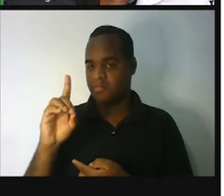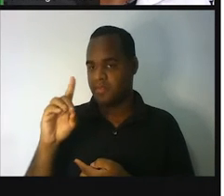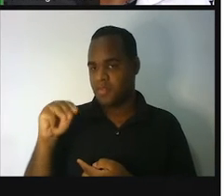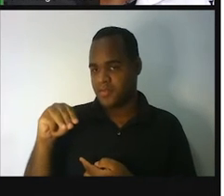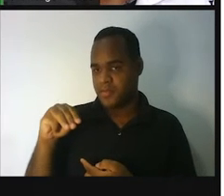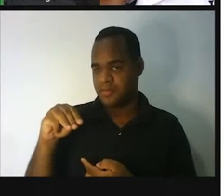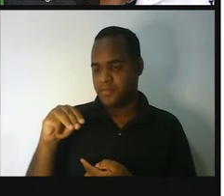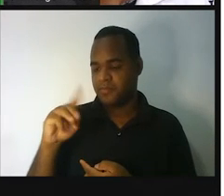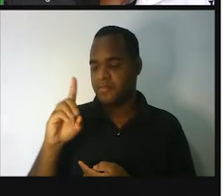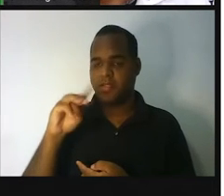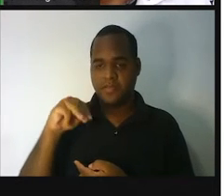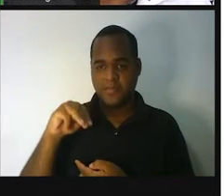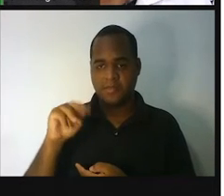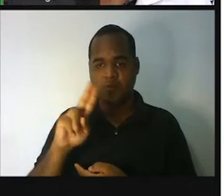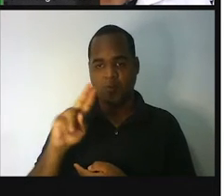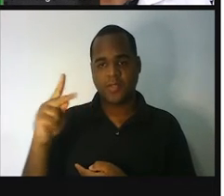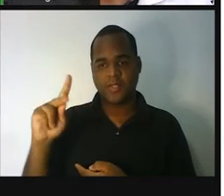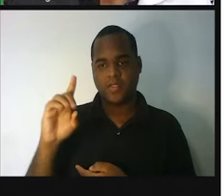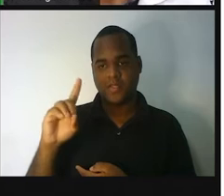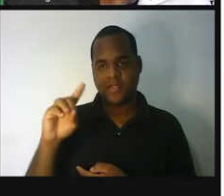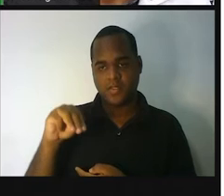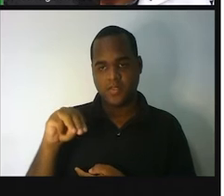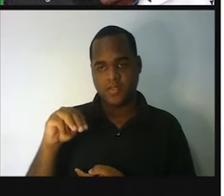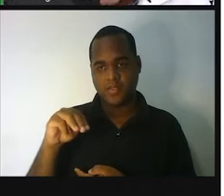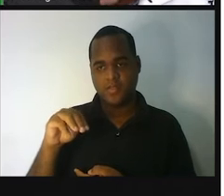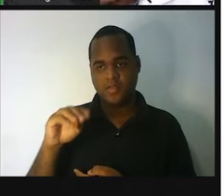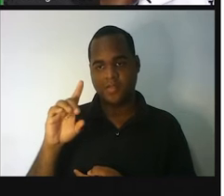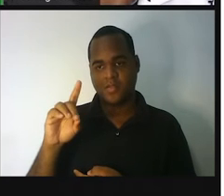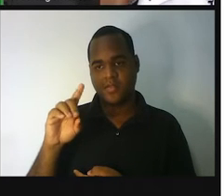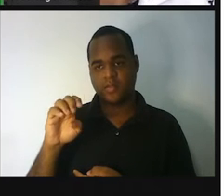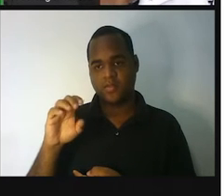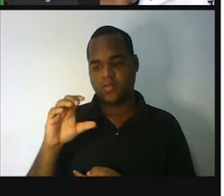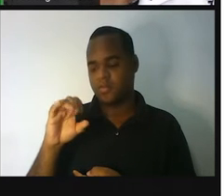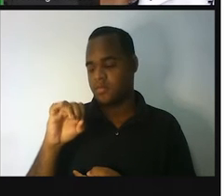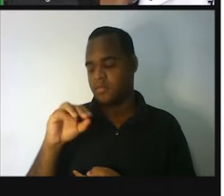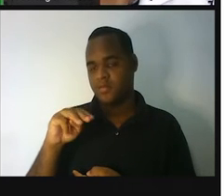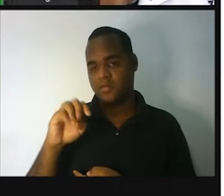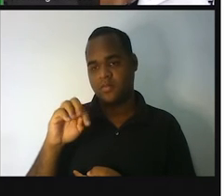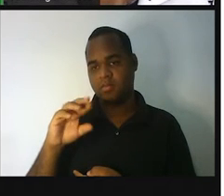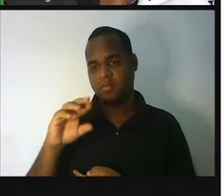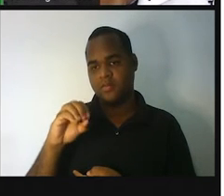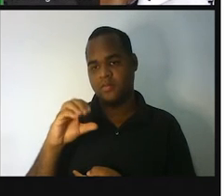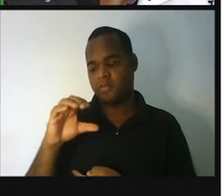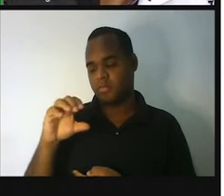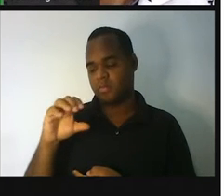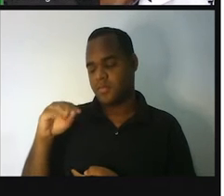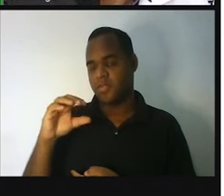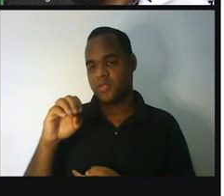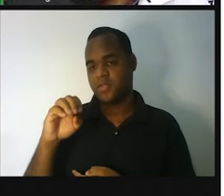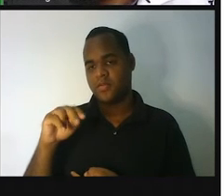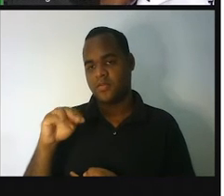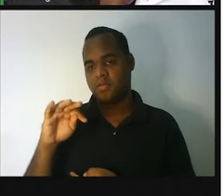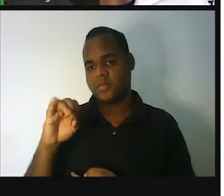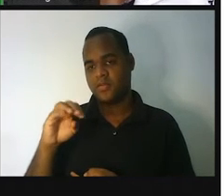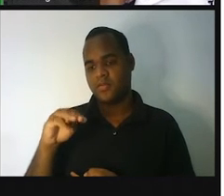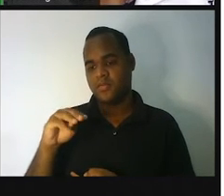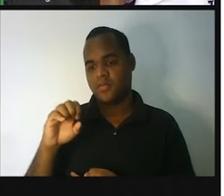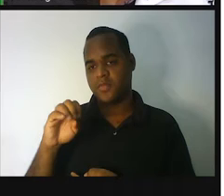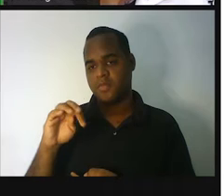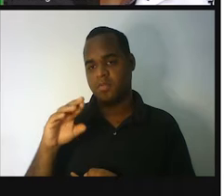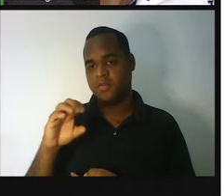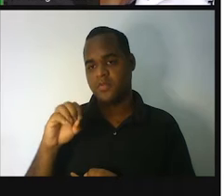que é o DM DM significa de cimento cm é o centímetro